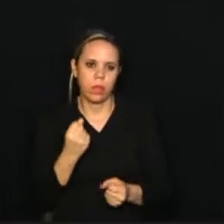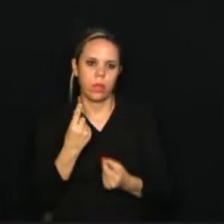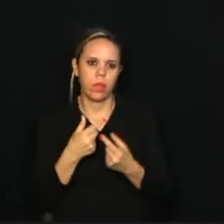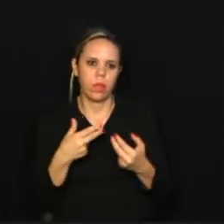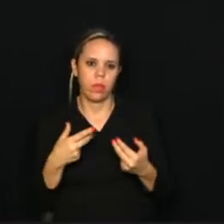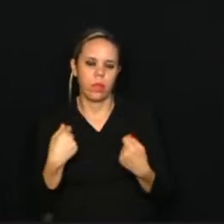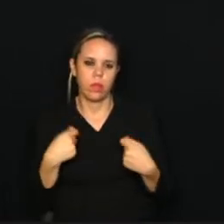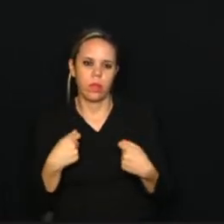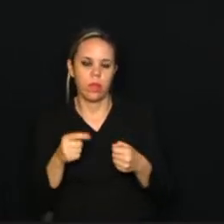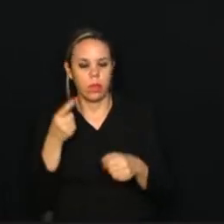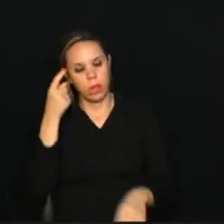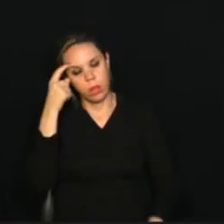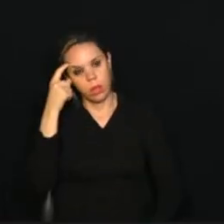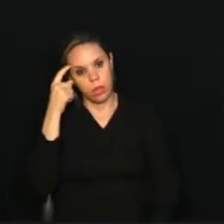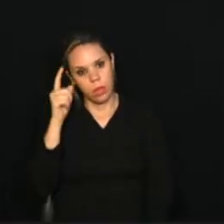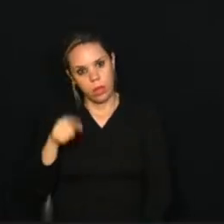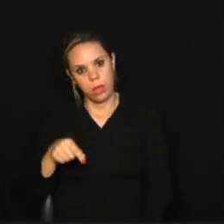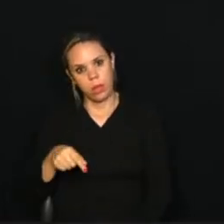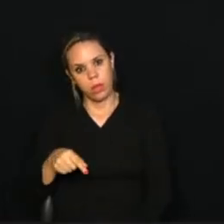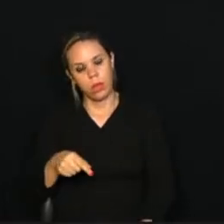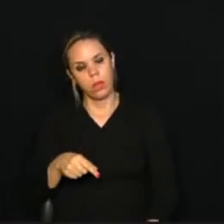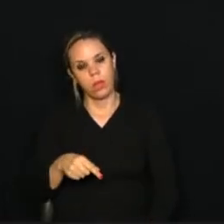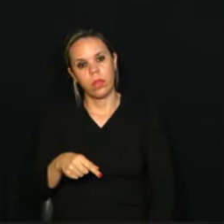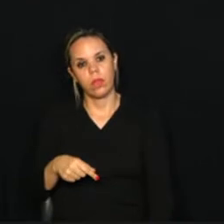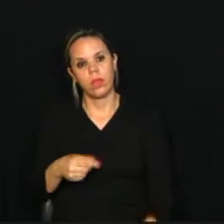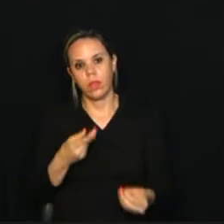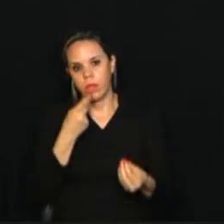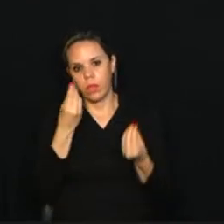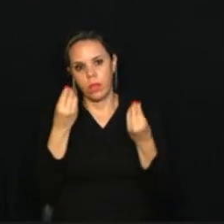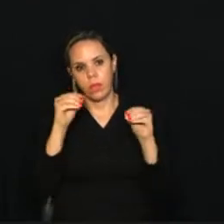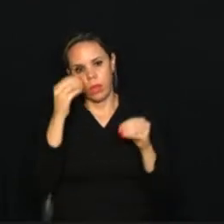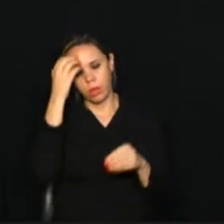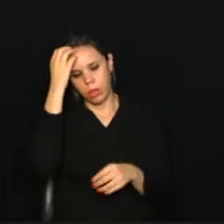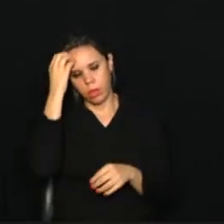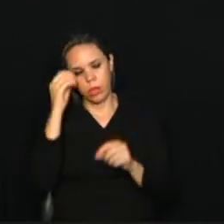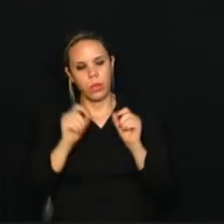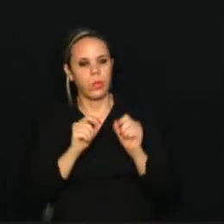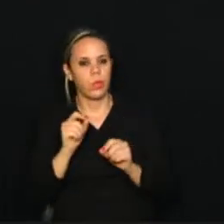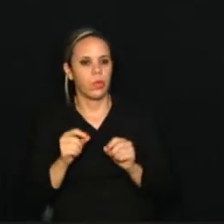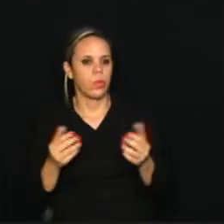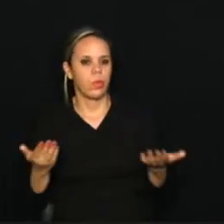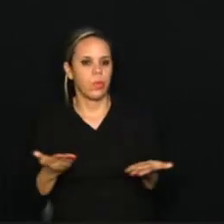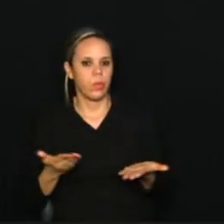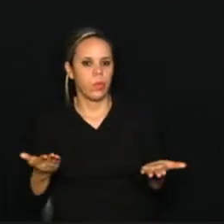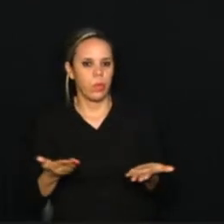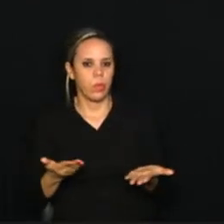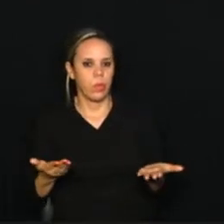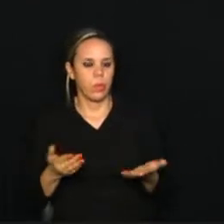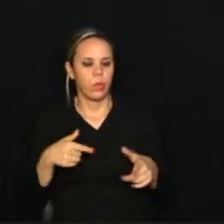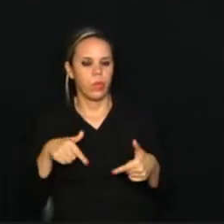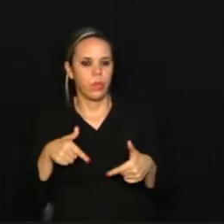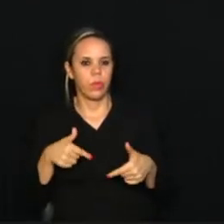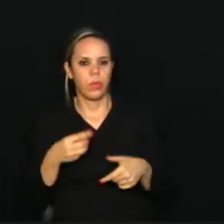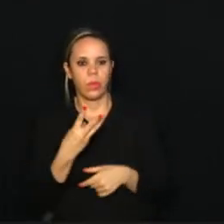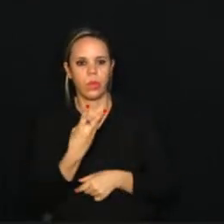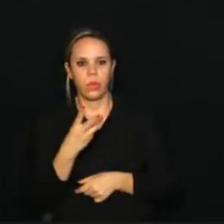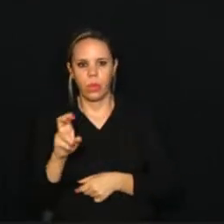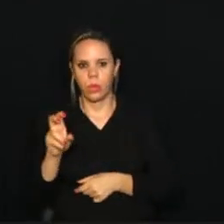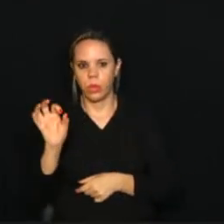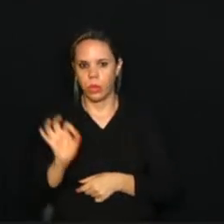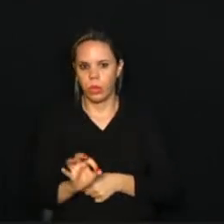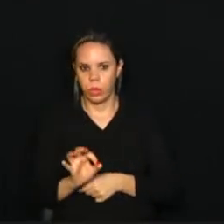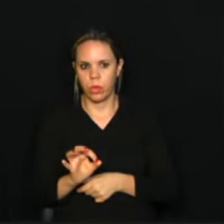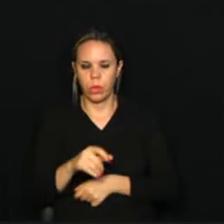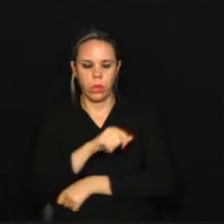que nós precisamos pensar. E aí eu coloco o seguinte ponto, né? Hoje nós estamos trabalhando com 35%